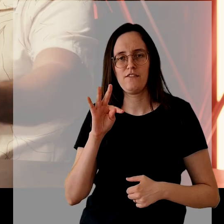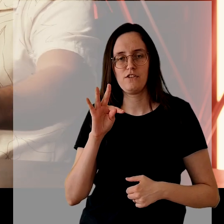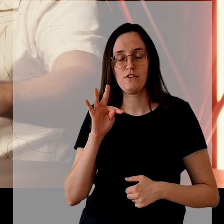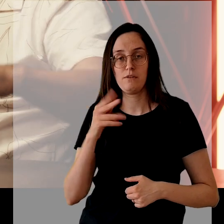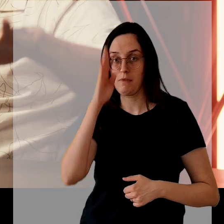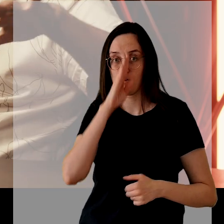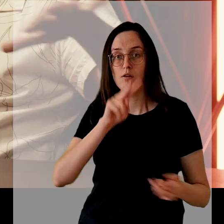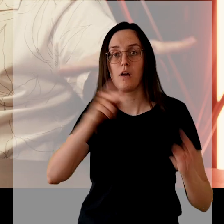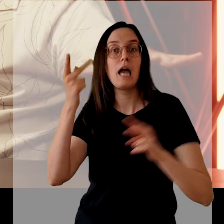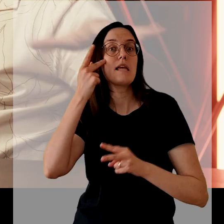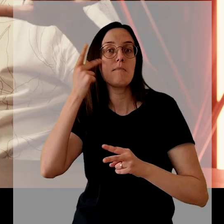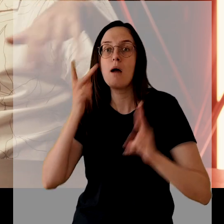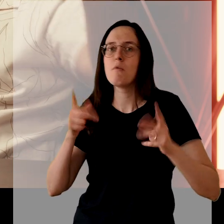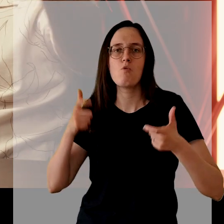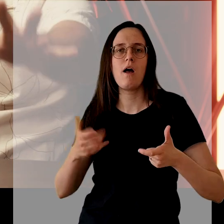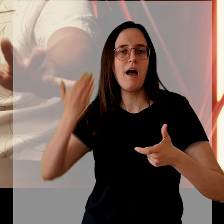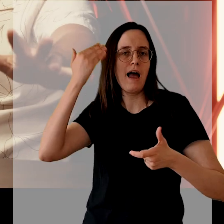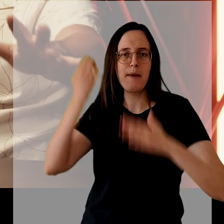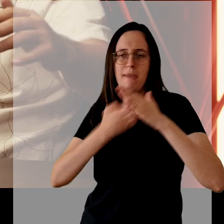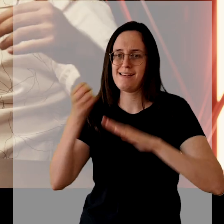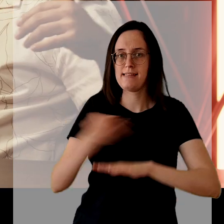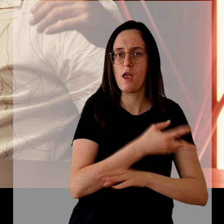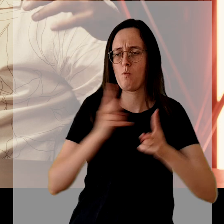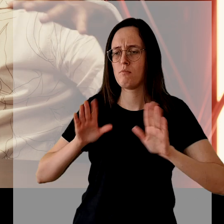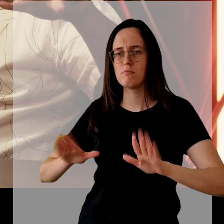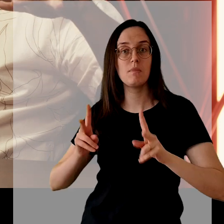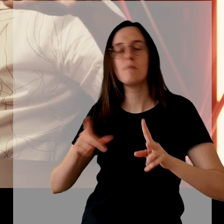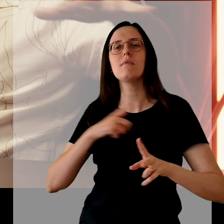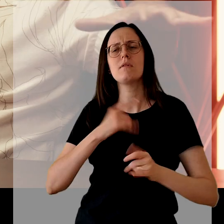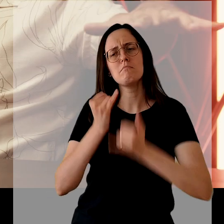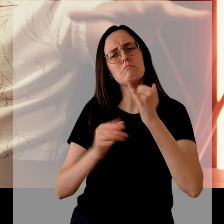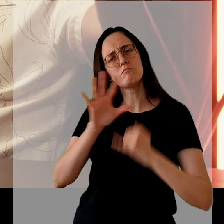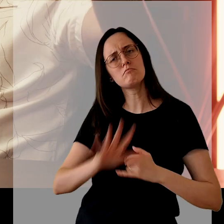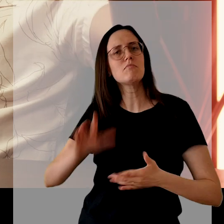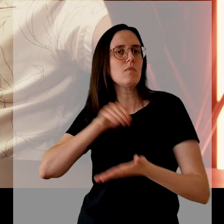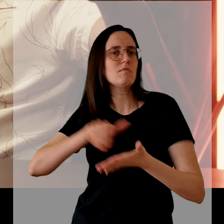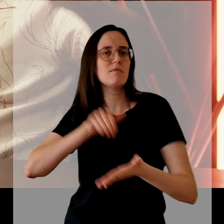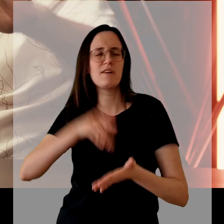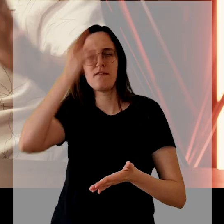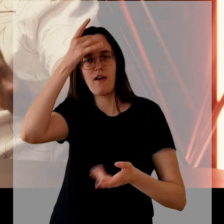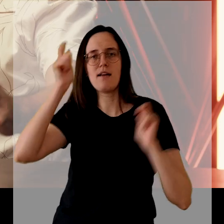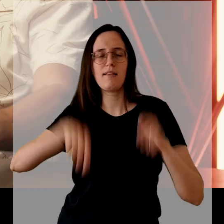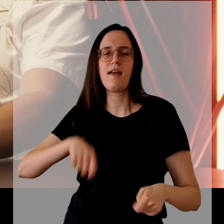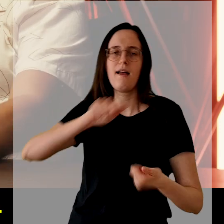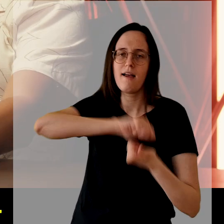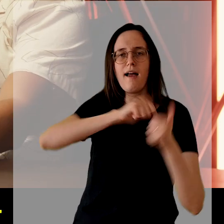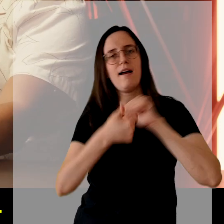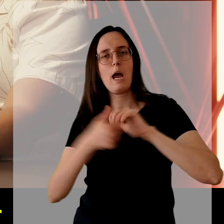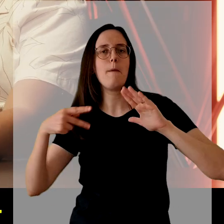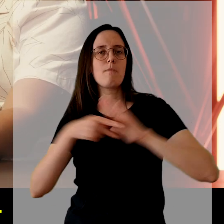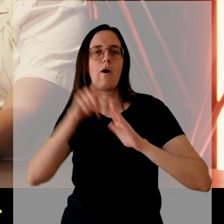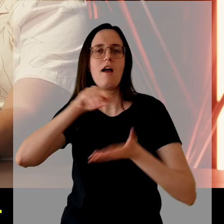ele foi para São Paulo e estava intacto do jeito que a Craft deixou. Então ele tinha uma cara de um escritório que facilmente virou